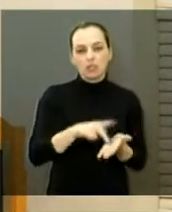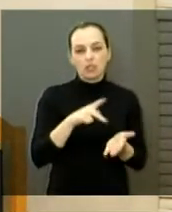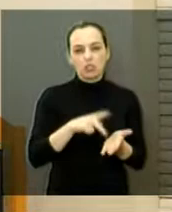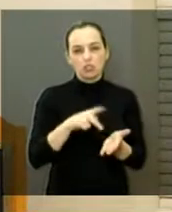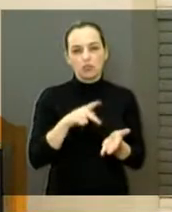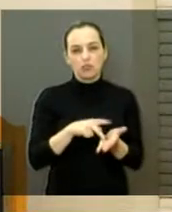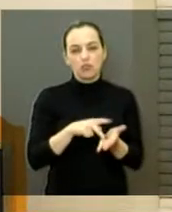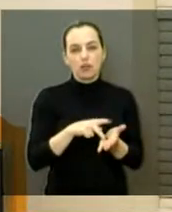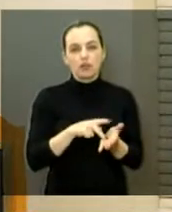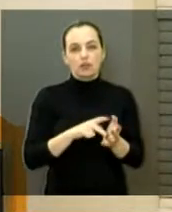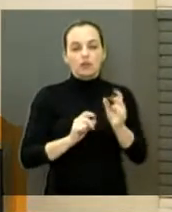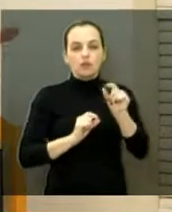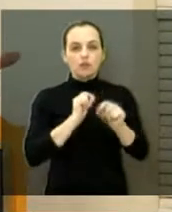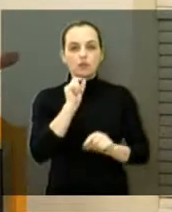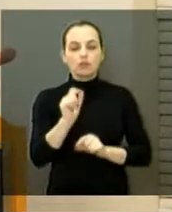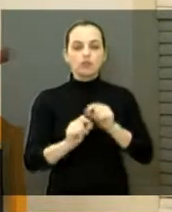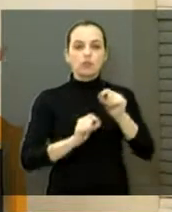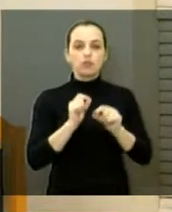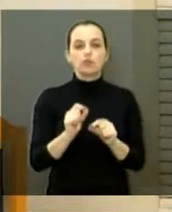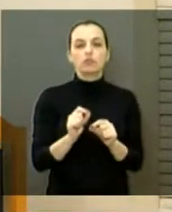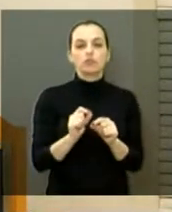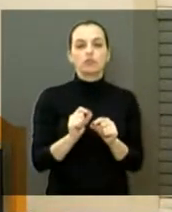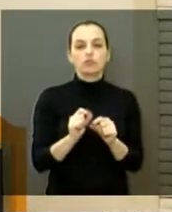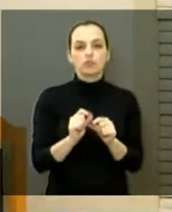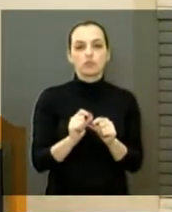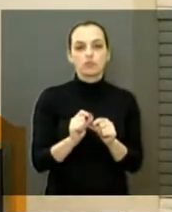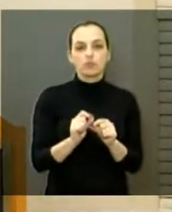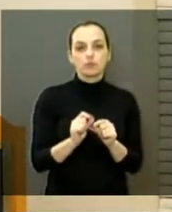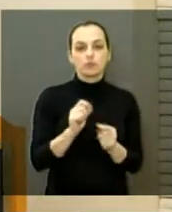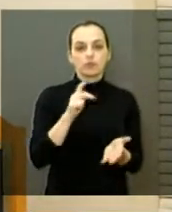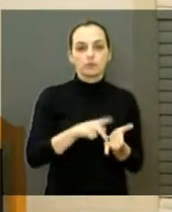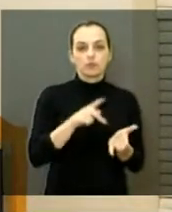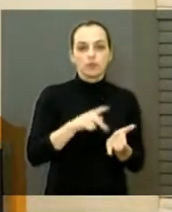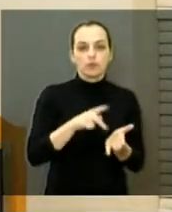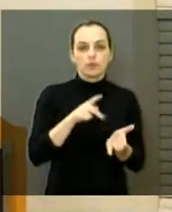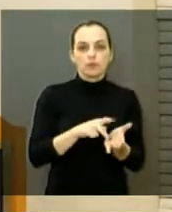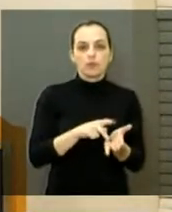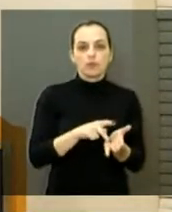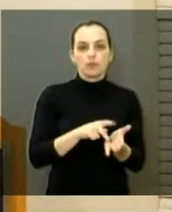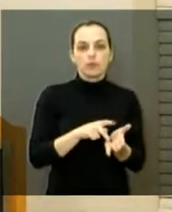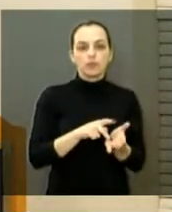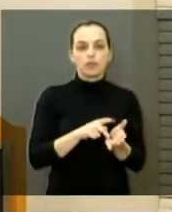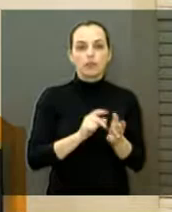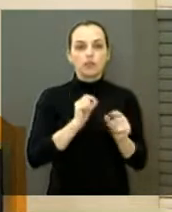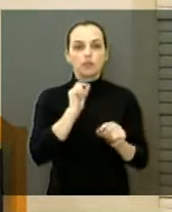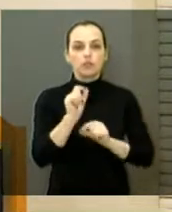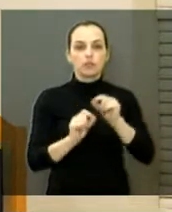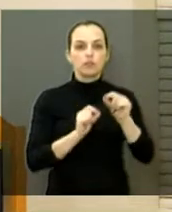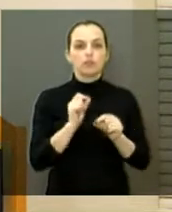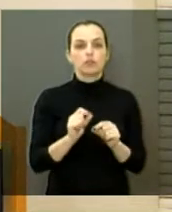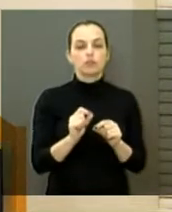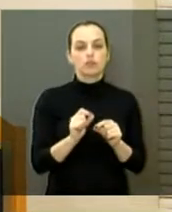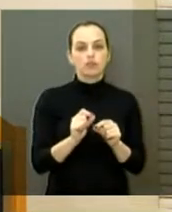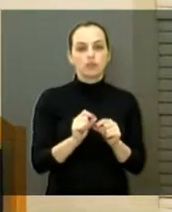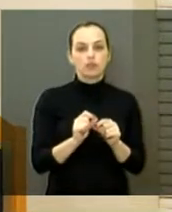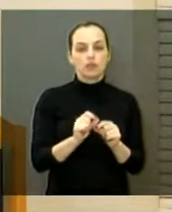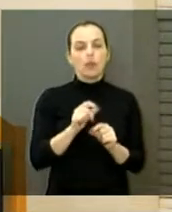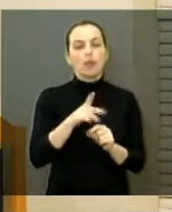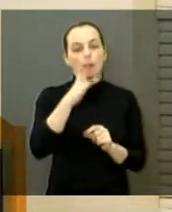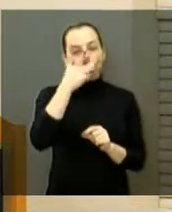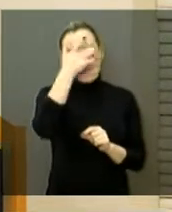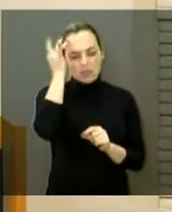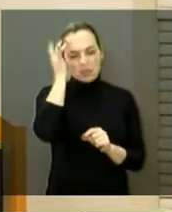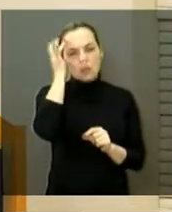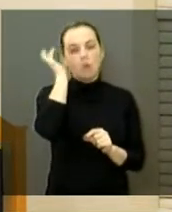Já pensou? Estive aqui na casa de todo mundo para ver se há necessidade de fazer o descarte mesmo. Será que vai ter gente para isso, para fazer